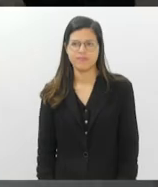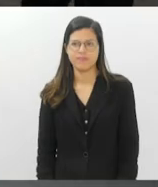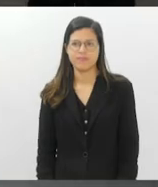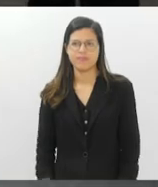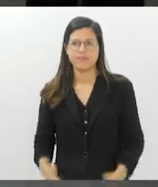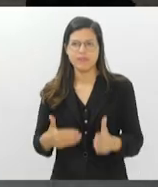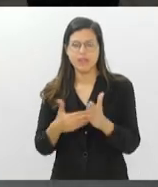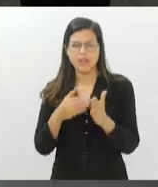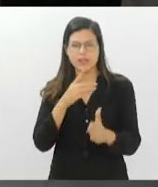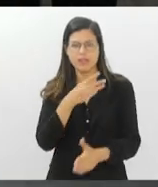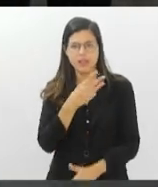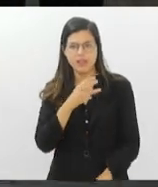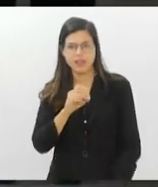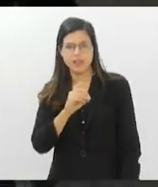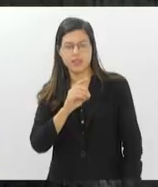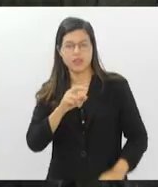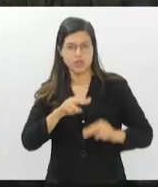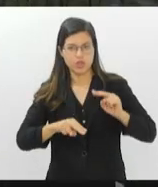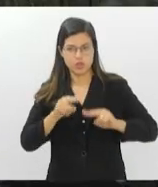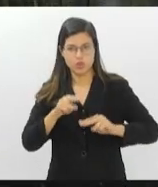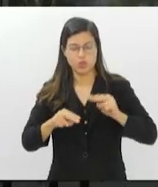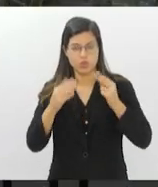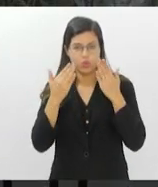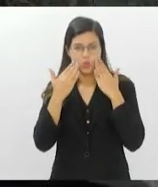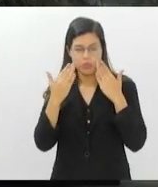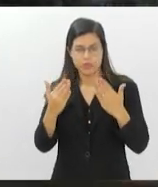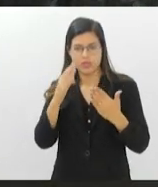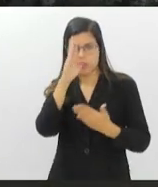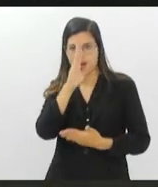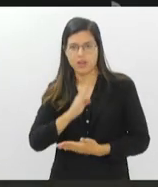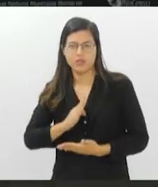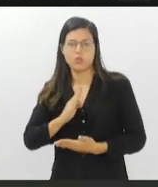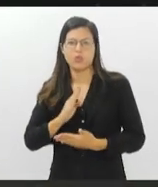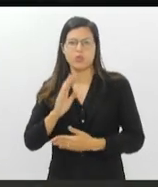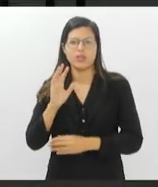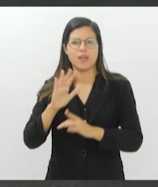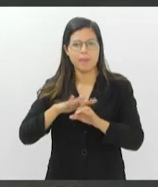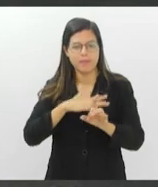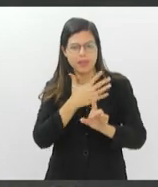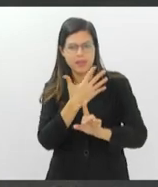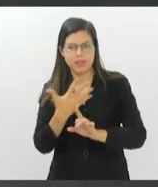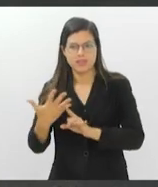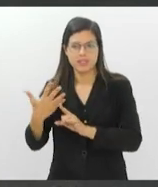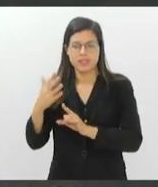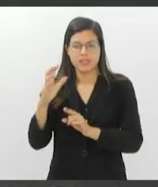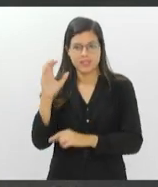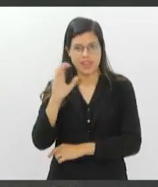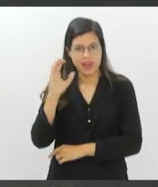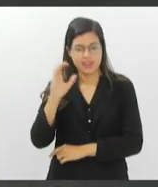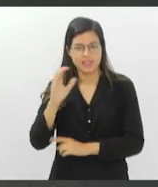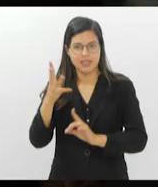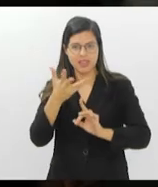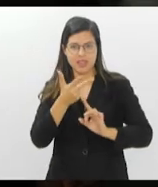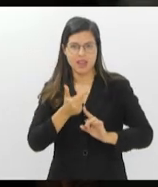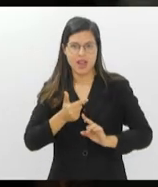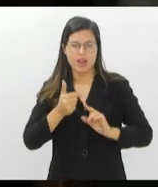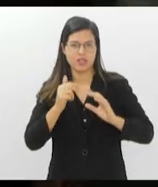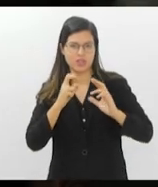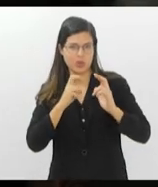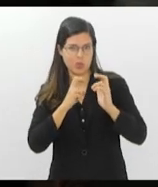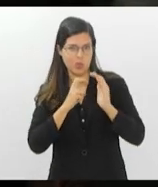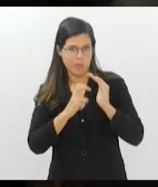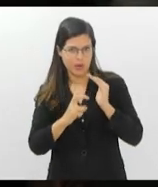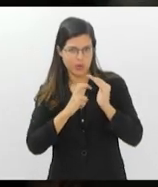até 30 de junho a exposição gratuita Diversidade Ambiental, Ciência e Arte, na Estação Carioca do Metrô Rio. A